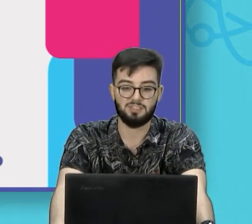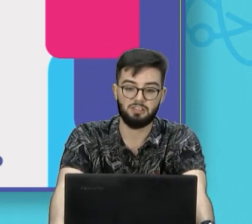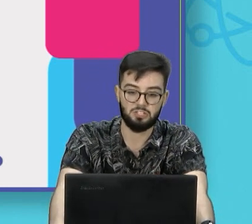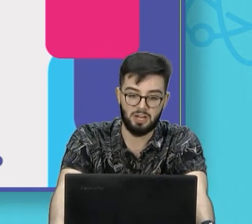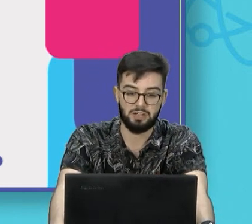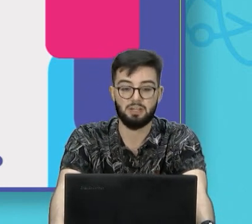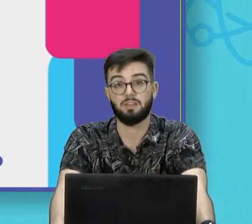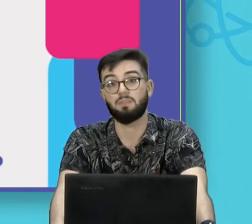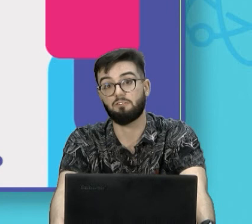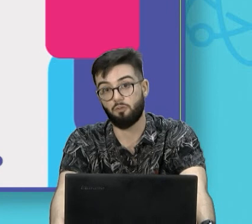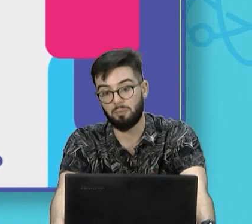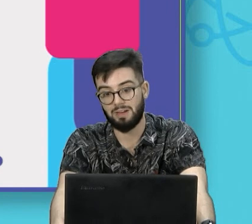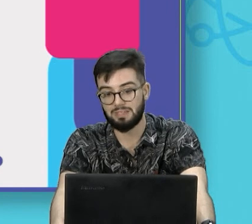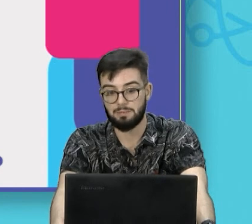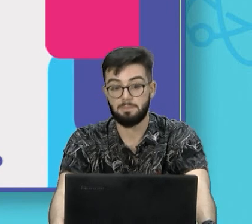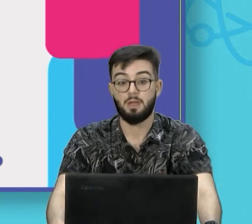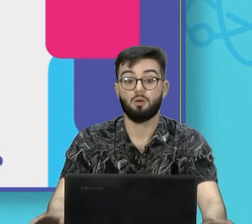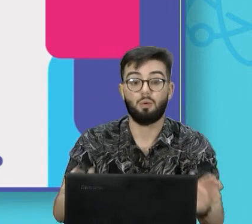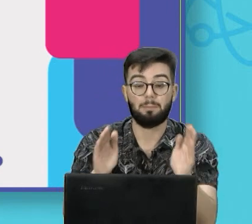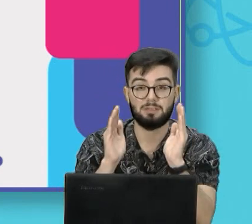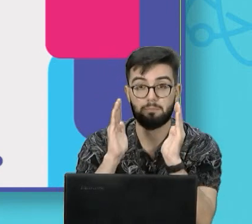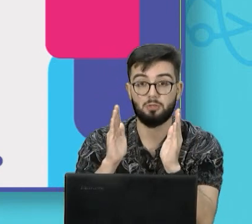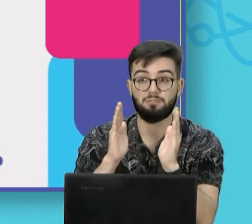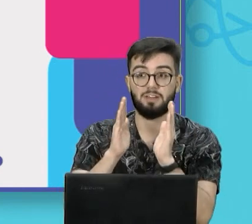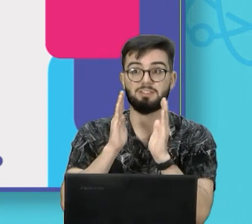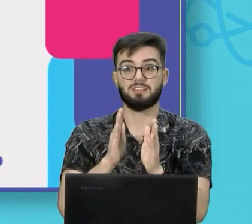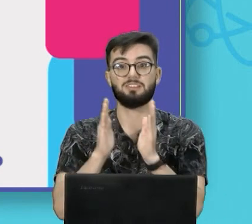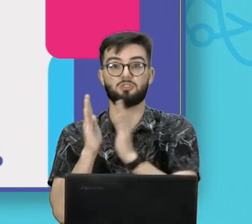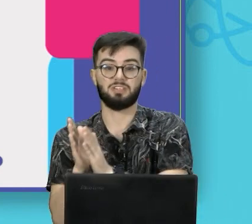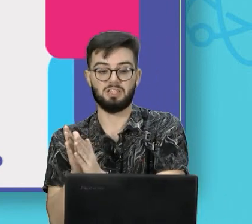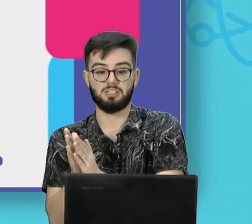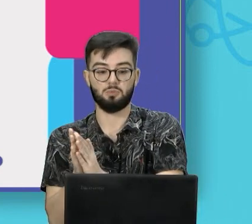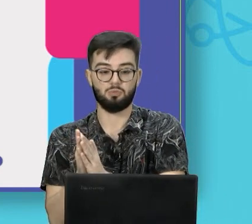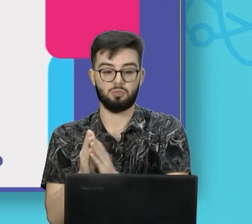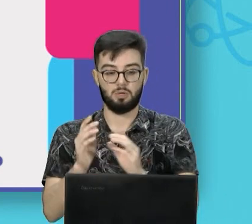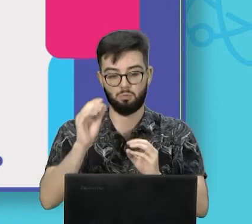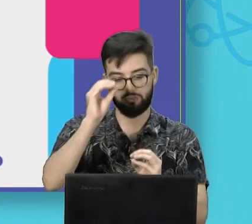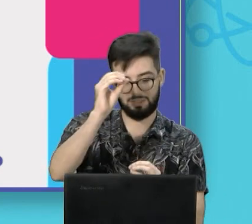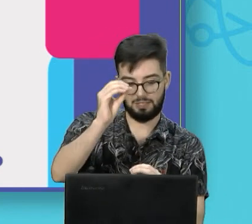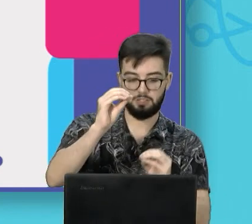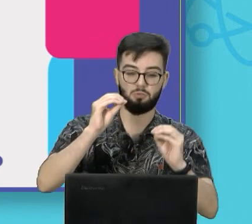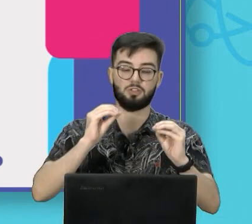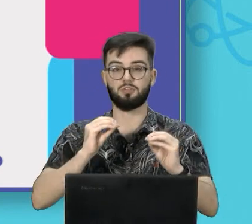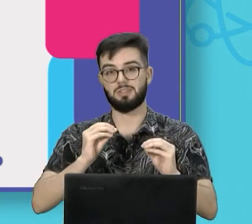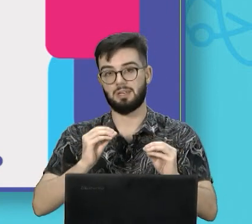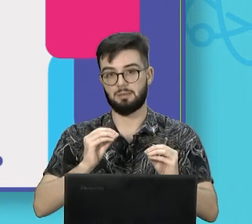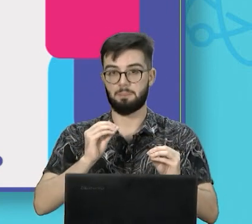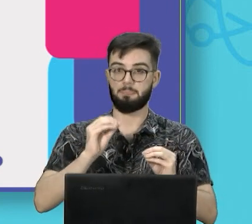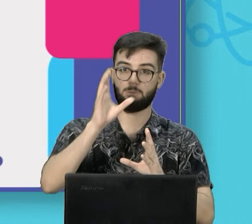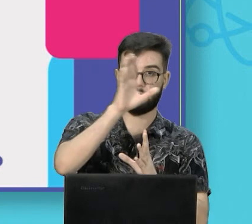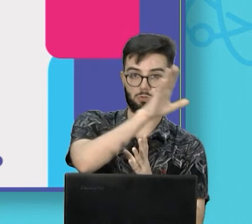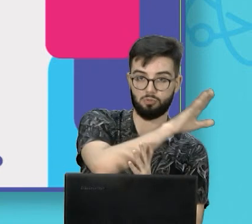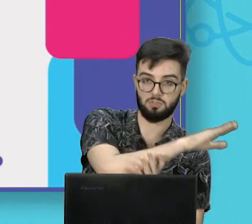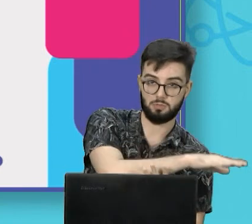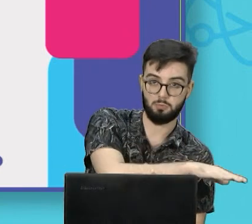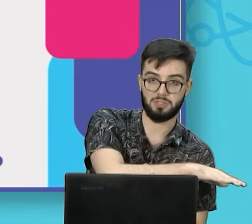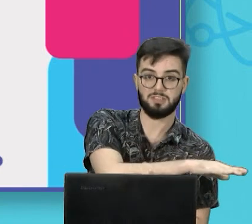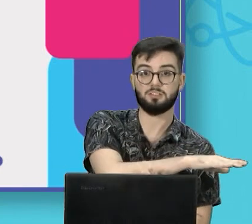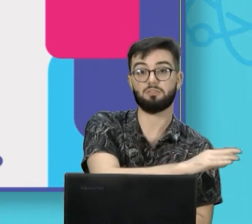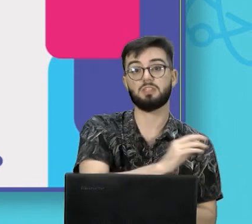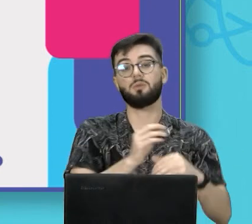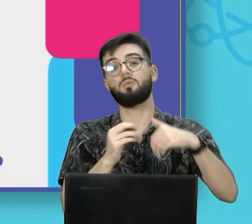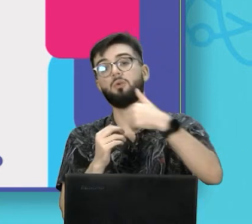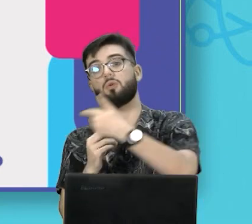18 anos que se alistarem na forma da Lei Qual a principal diferença entre esses dois artigos 71 181 da